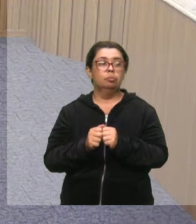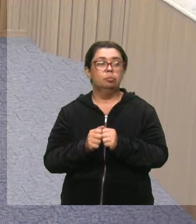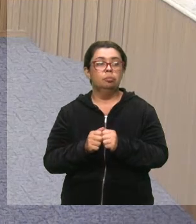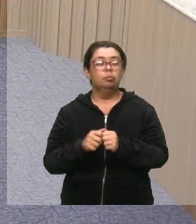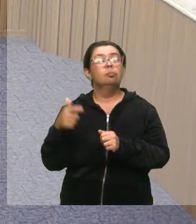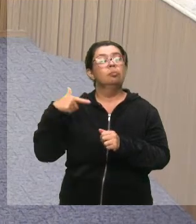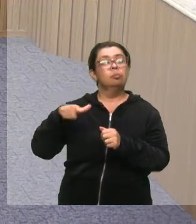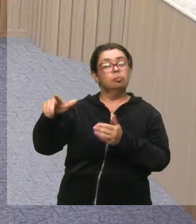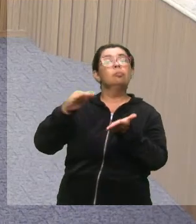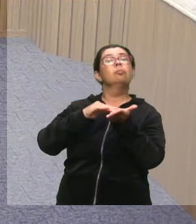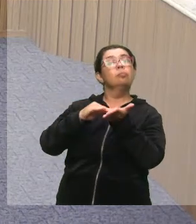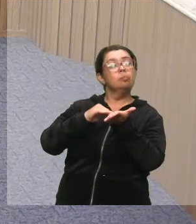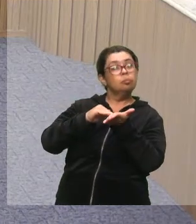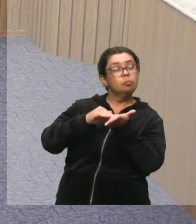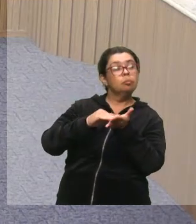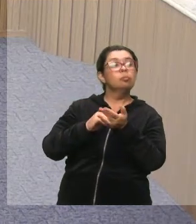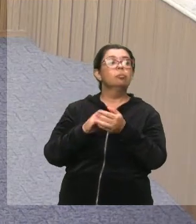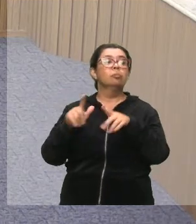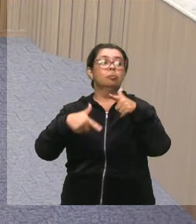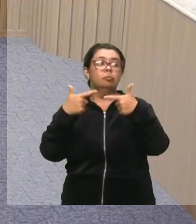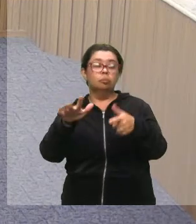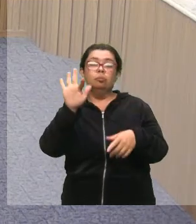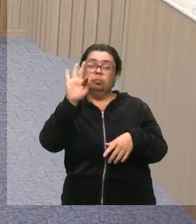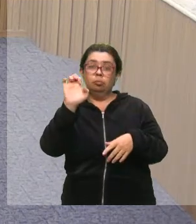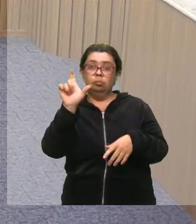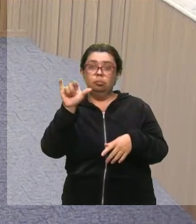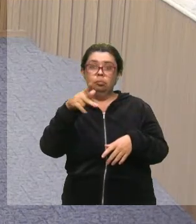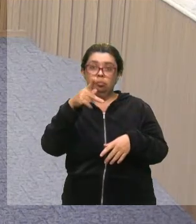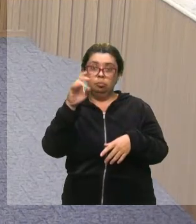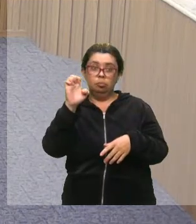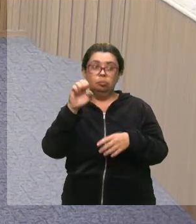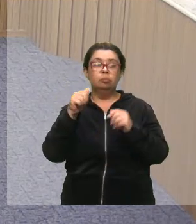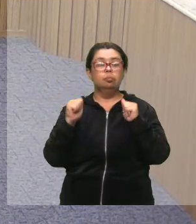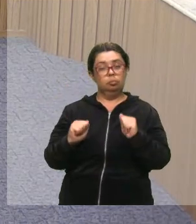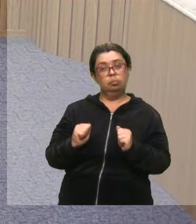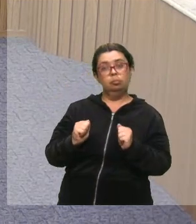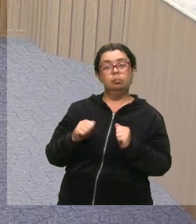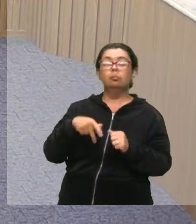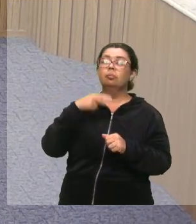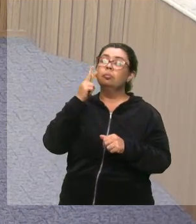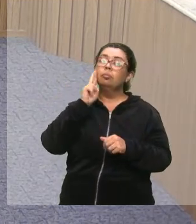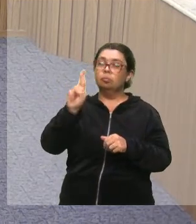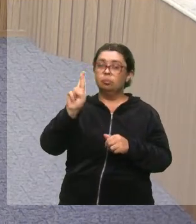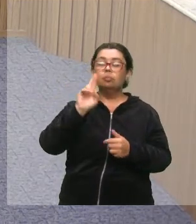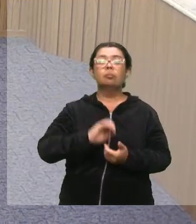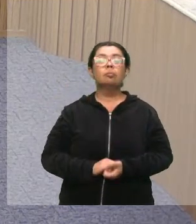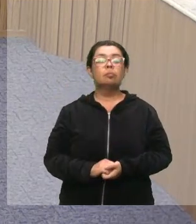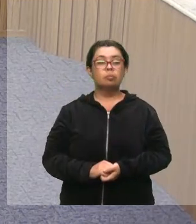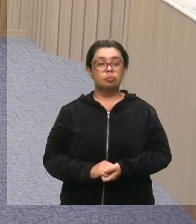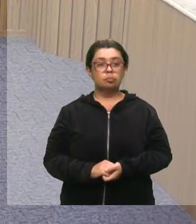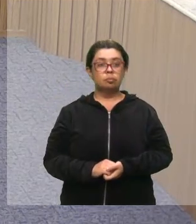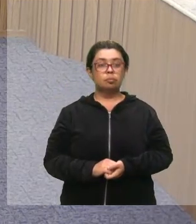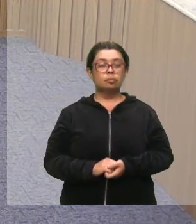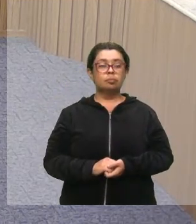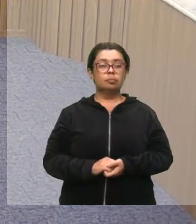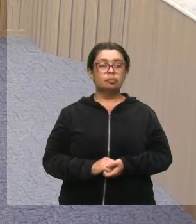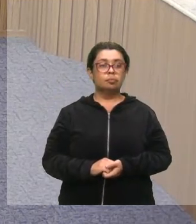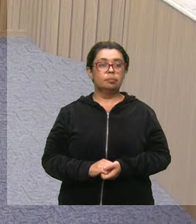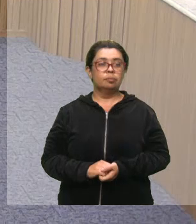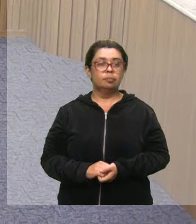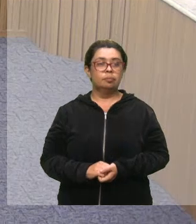na secretaria, que na sequência o Felipe vai estar aqui para poder esclarecer os aspectos que vocês tiverem interesse de serem esclarecidos do